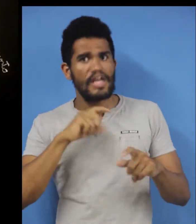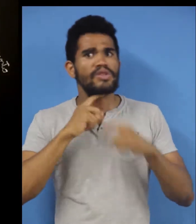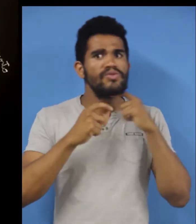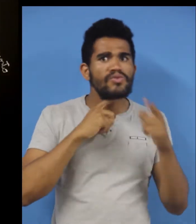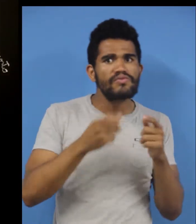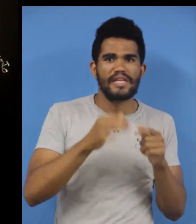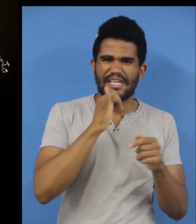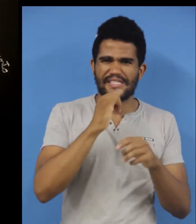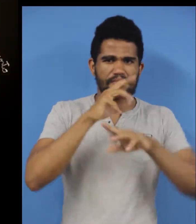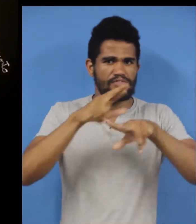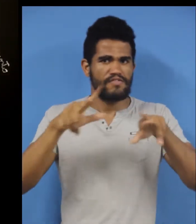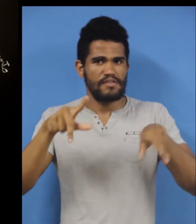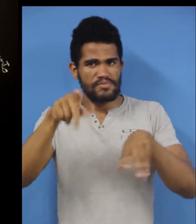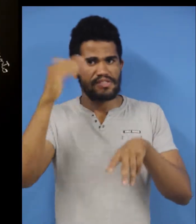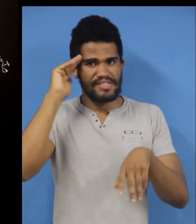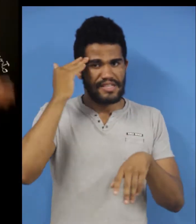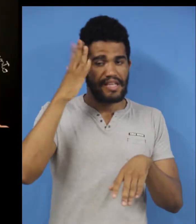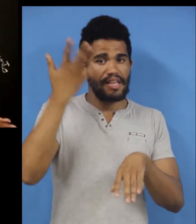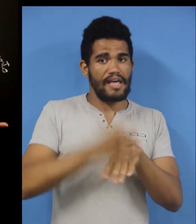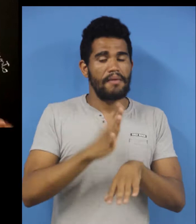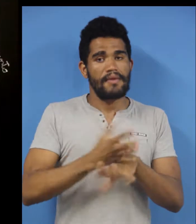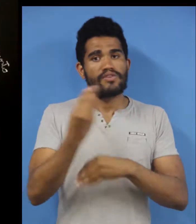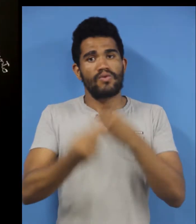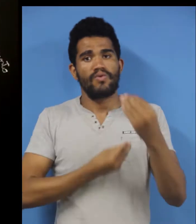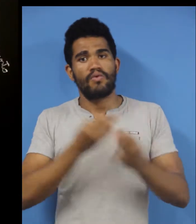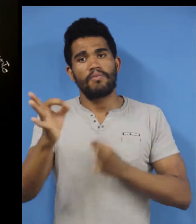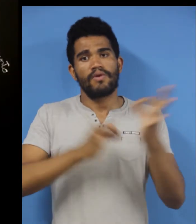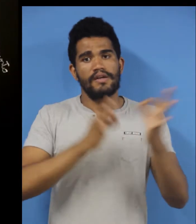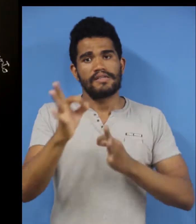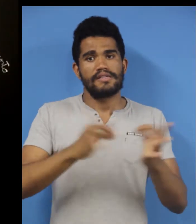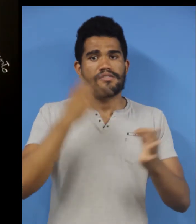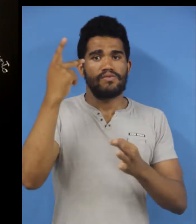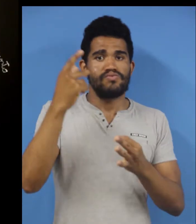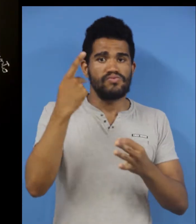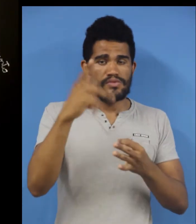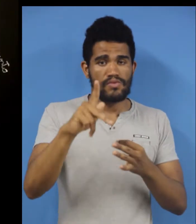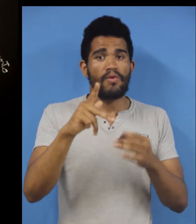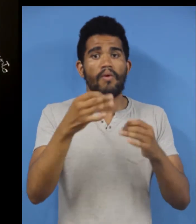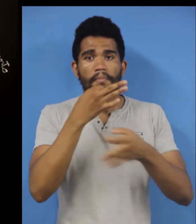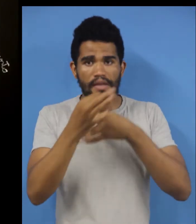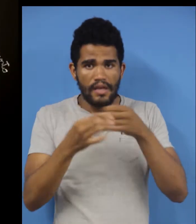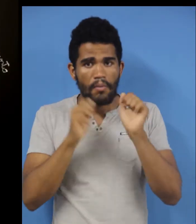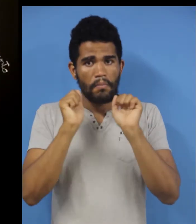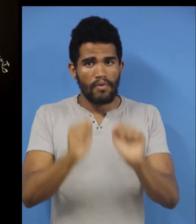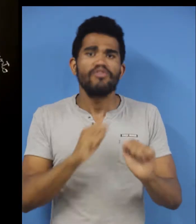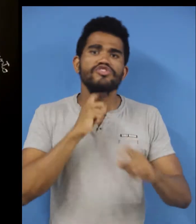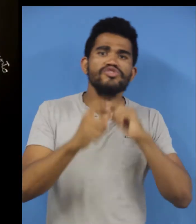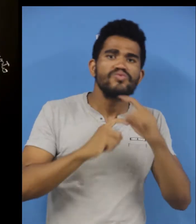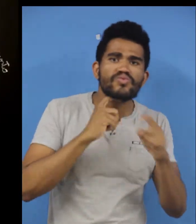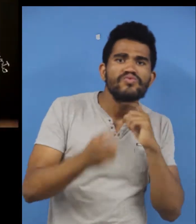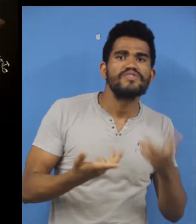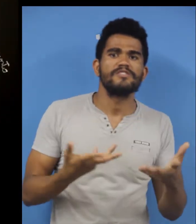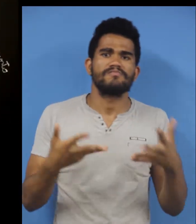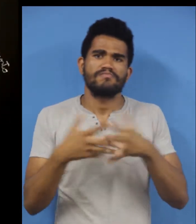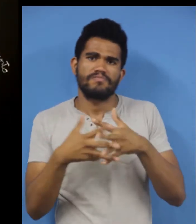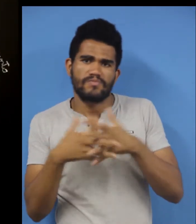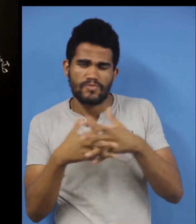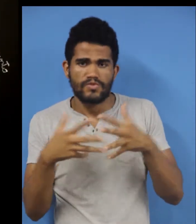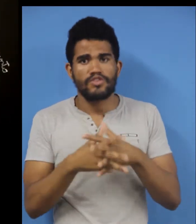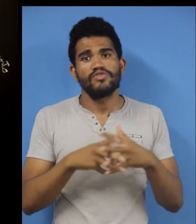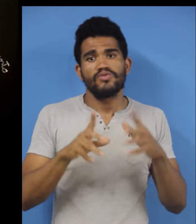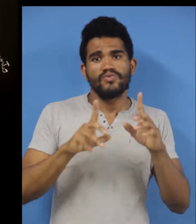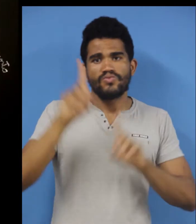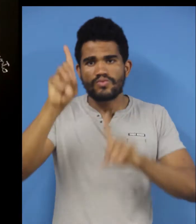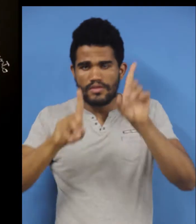alguma dúvida, eu sempre trago exemplos para que vocês entendam na prática como é que funciona. Deixem seus comentários Dúvidas,